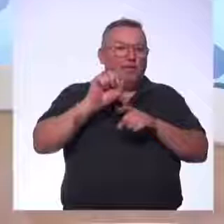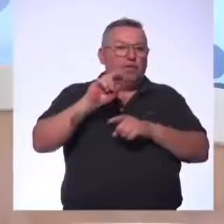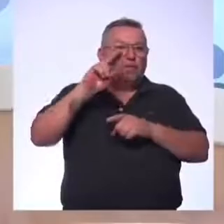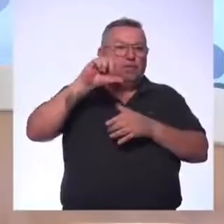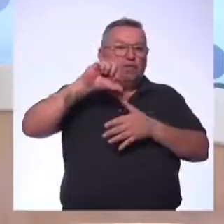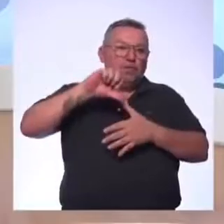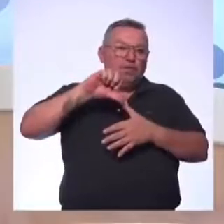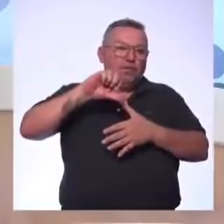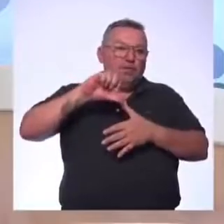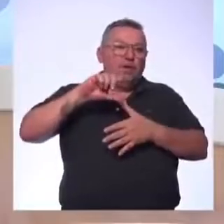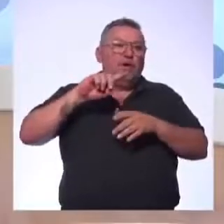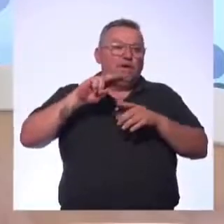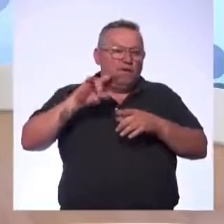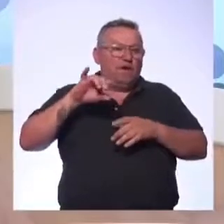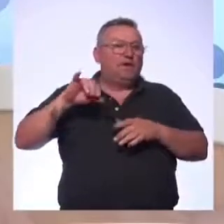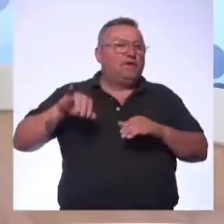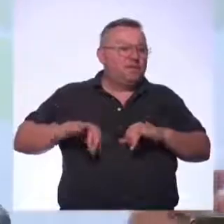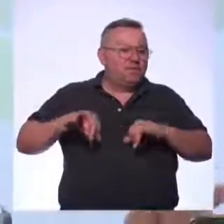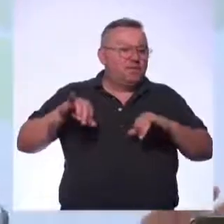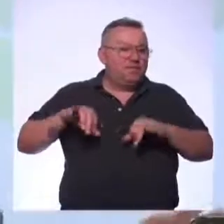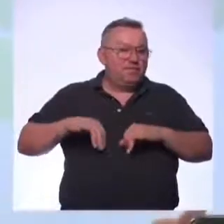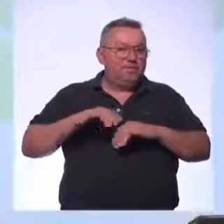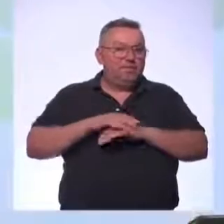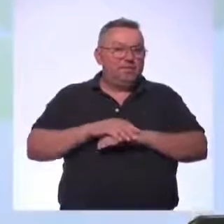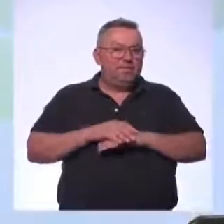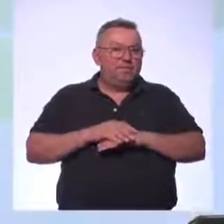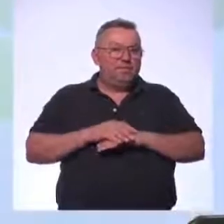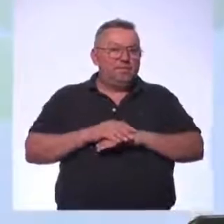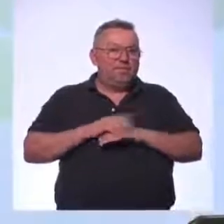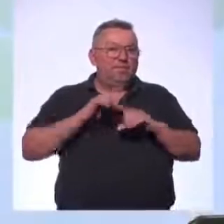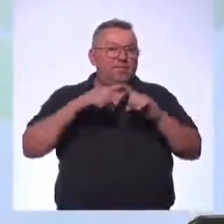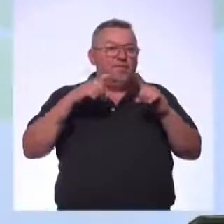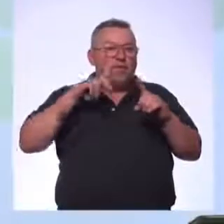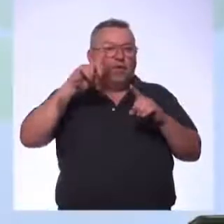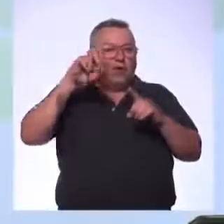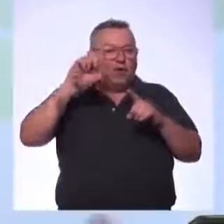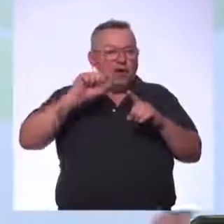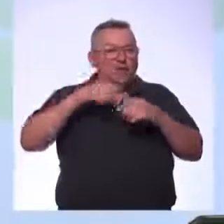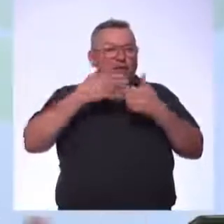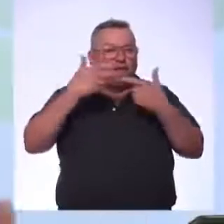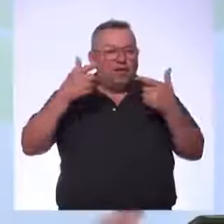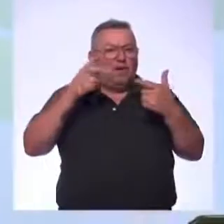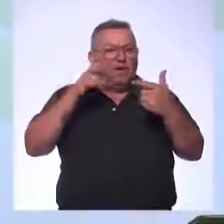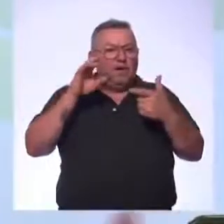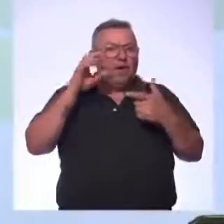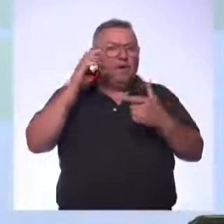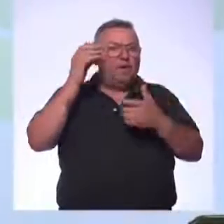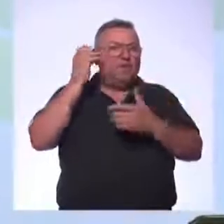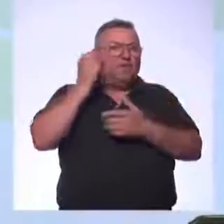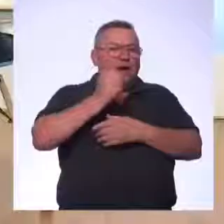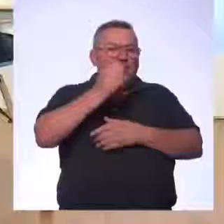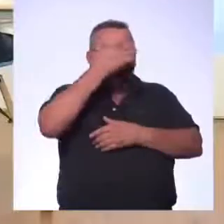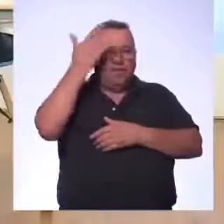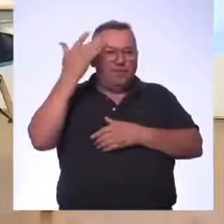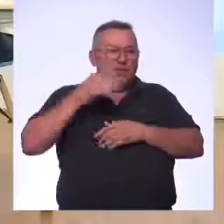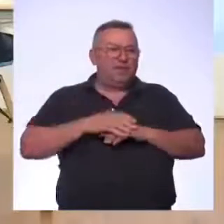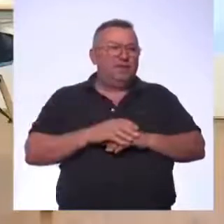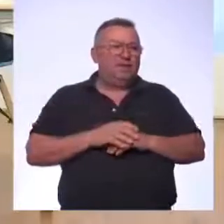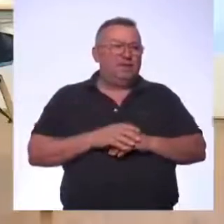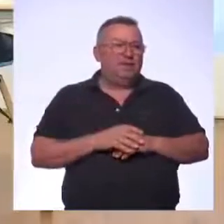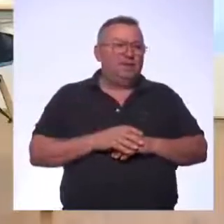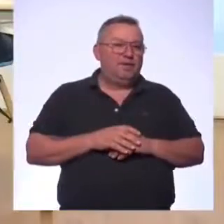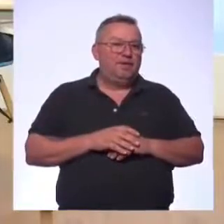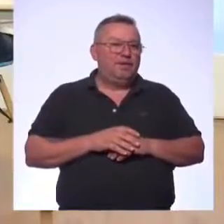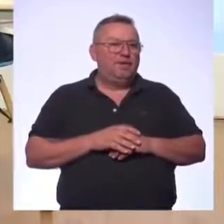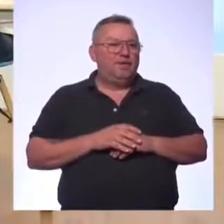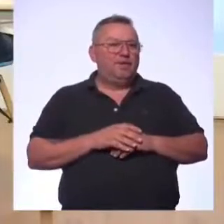uma parte vai ficar lá, né, sendo liberada, porque os gases, o monóxido, vai acabar matando as pessoas, como aconteceu em Pompeia, por exemplo,